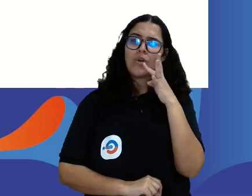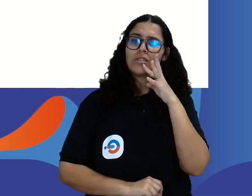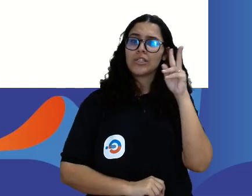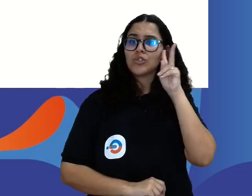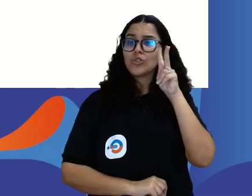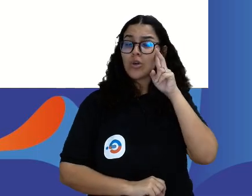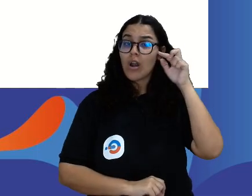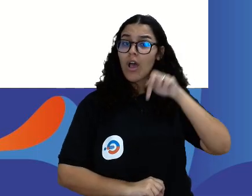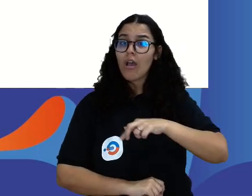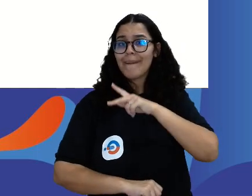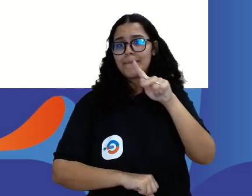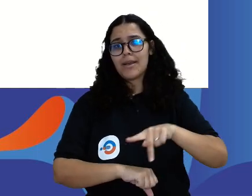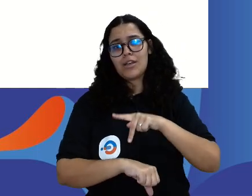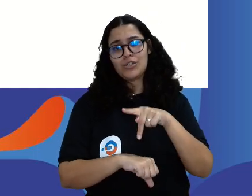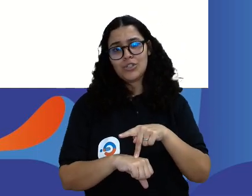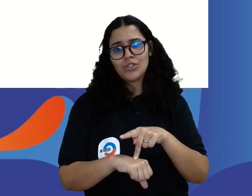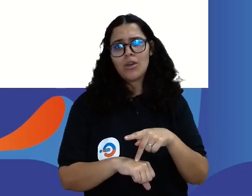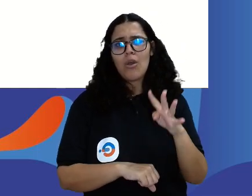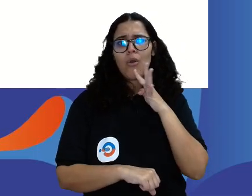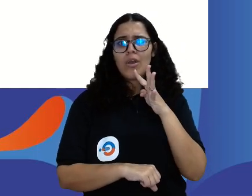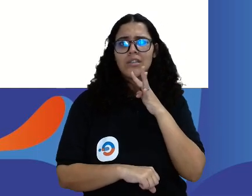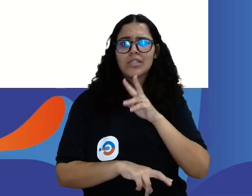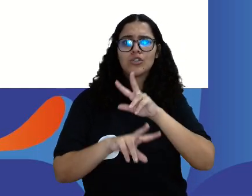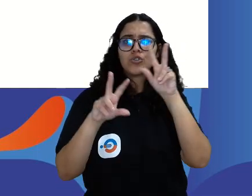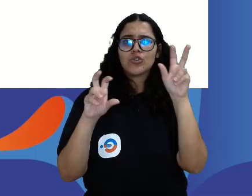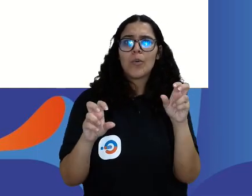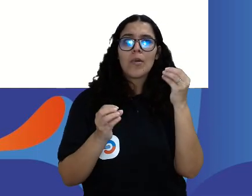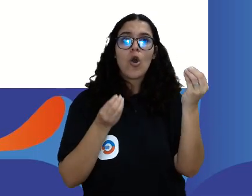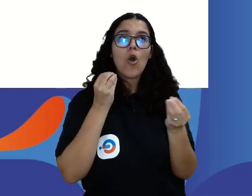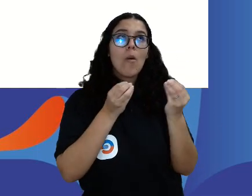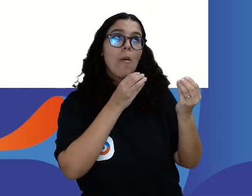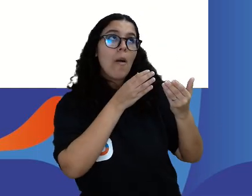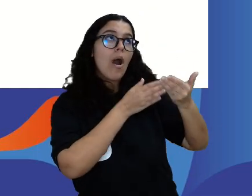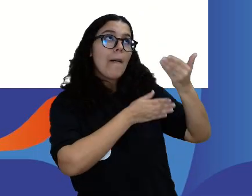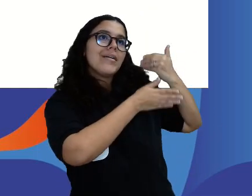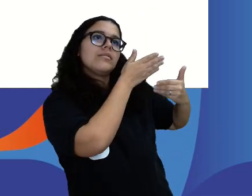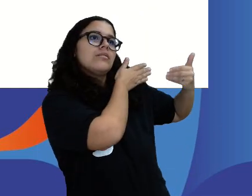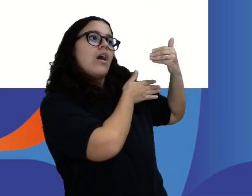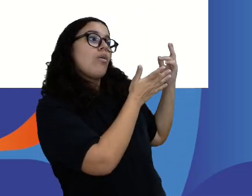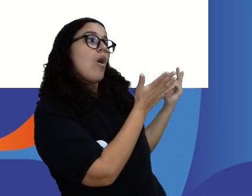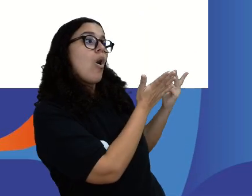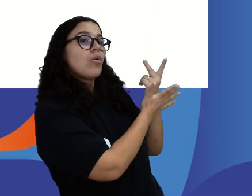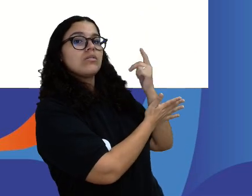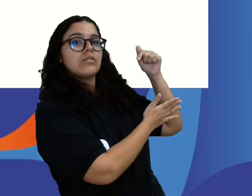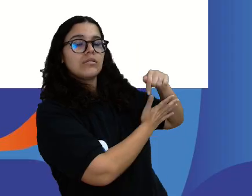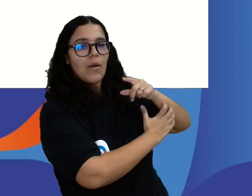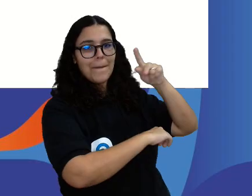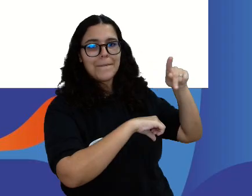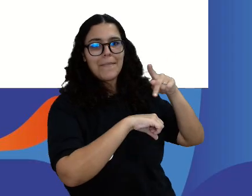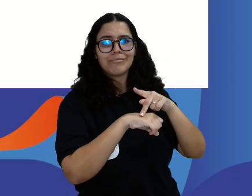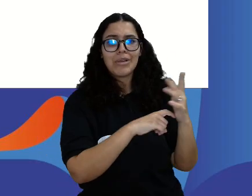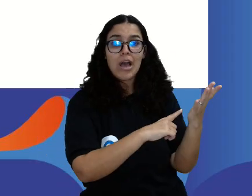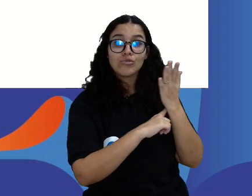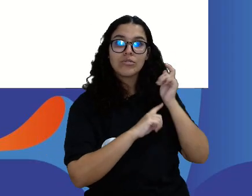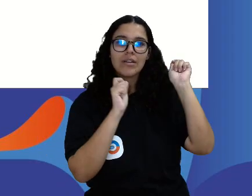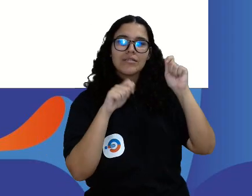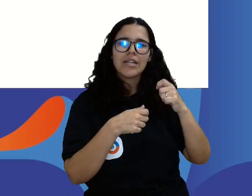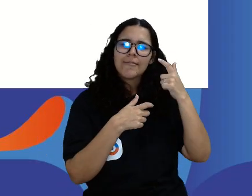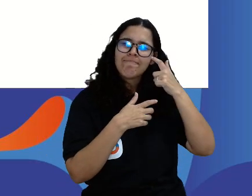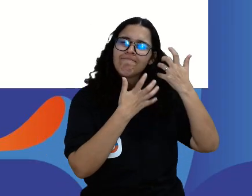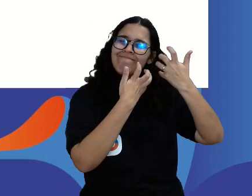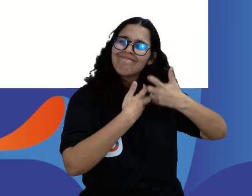país, conhecer um pouco sobre o passado do nosso país, ajuda a gente a refletir melhor